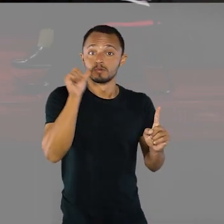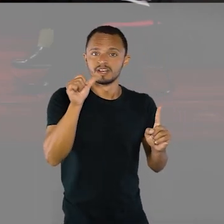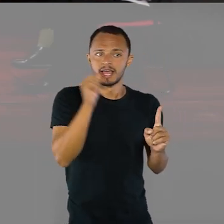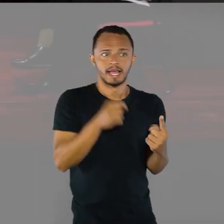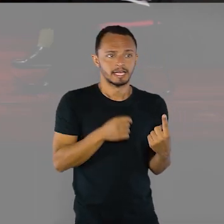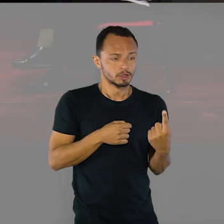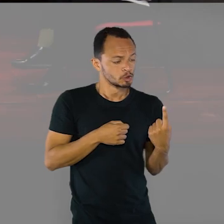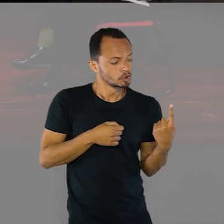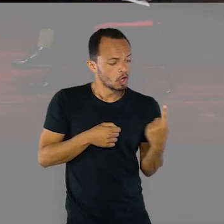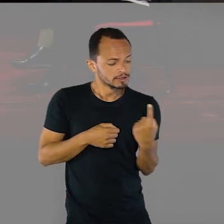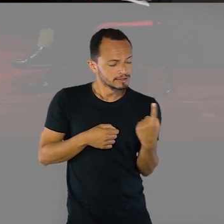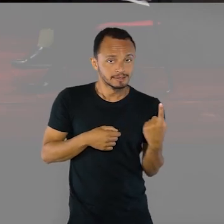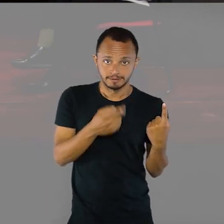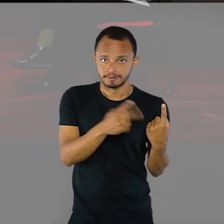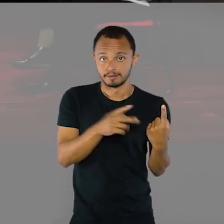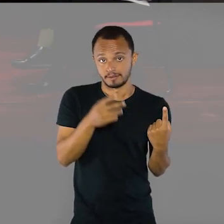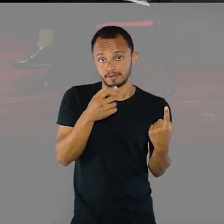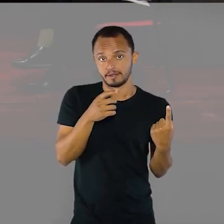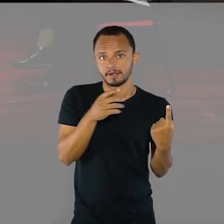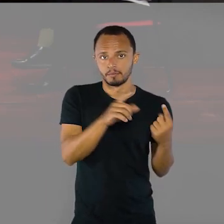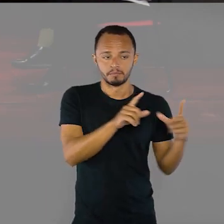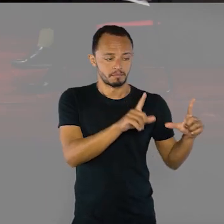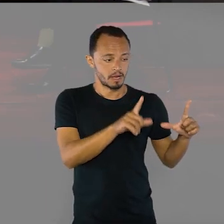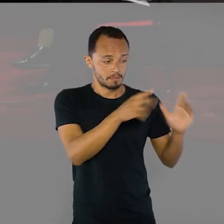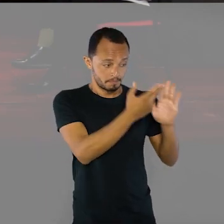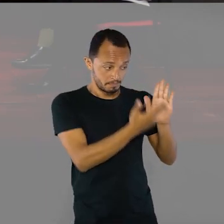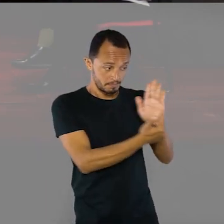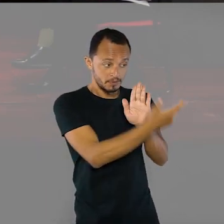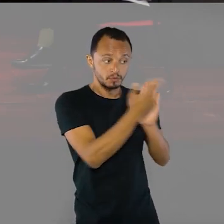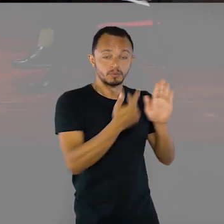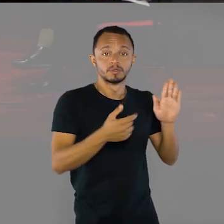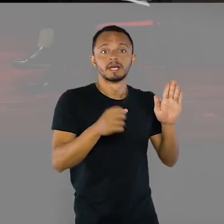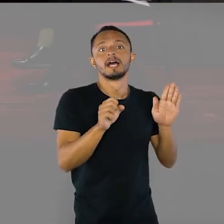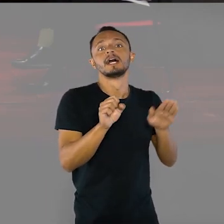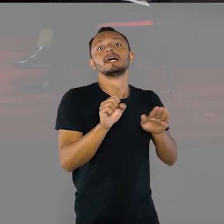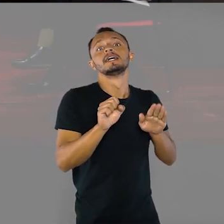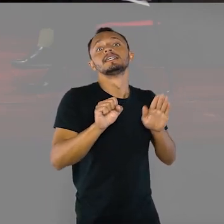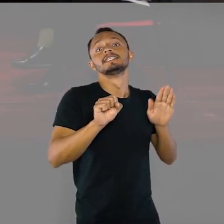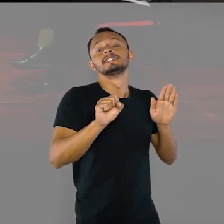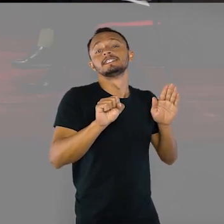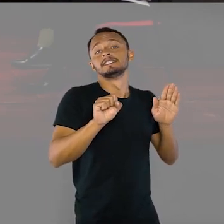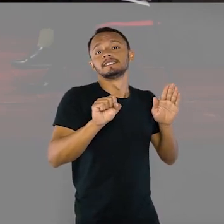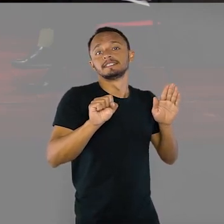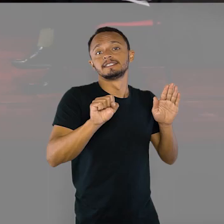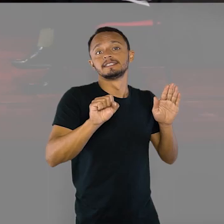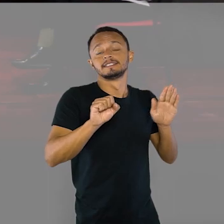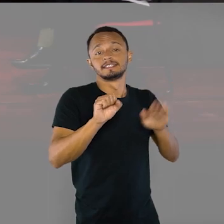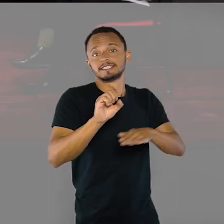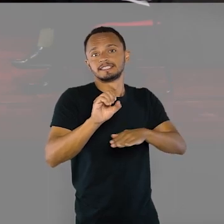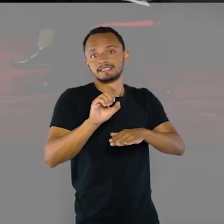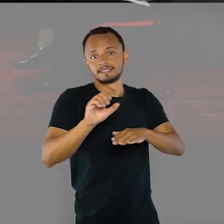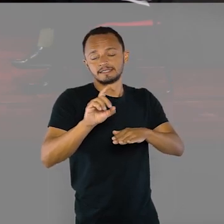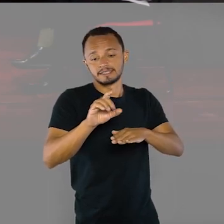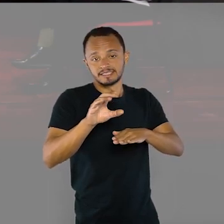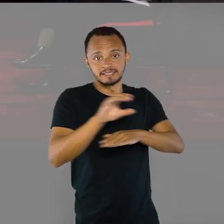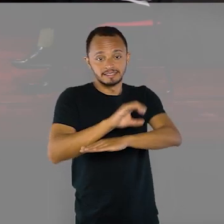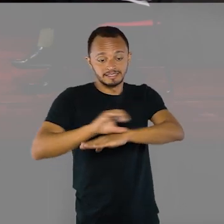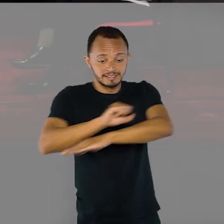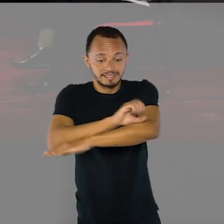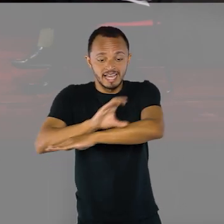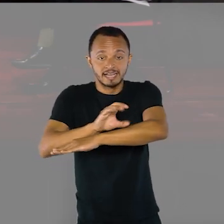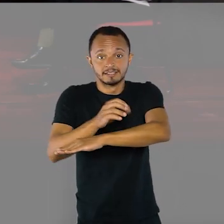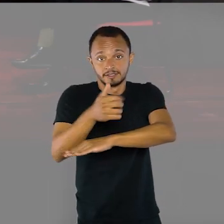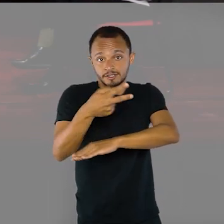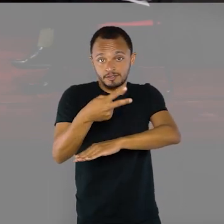dessa pintura, uma pintura feita da década de 20, né, ou seja, 100 anos depois, mas é interessante que o Domenico